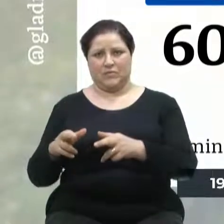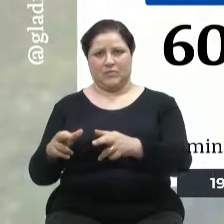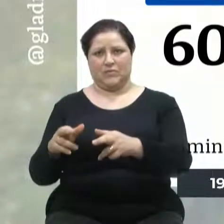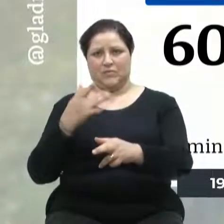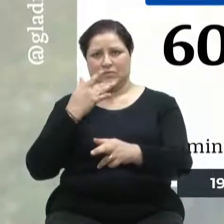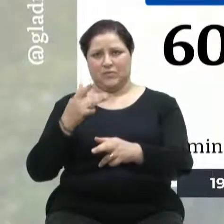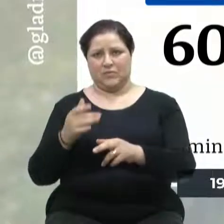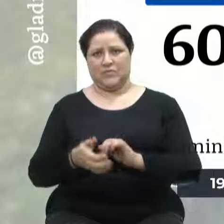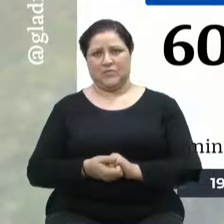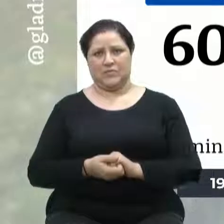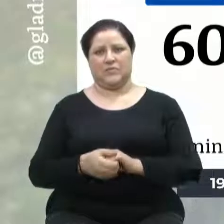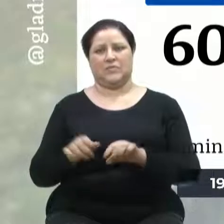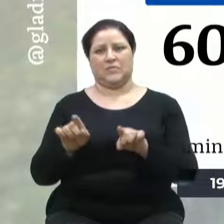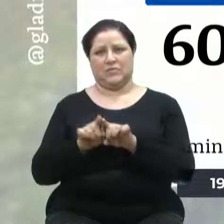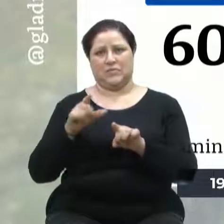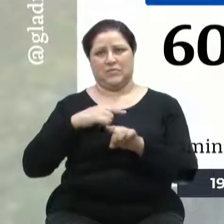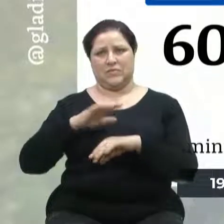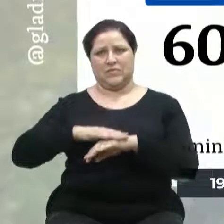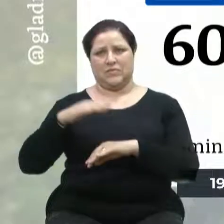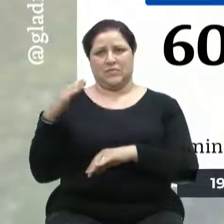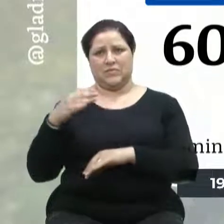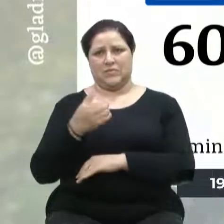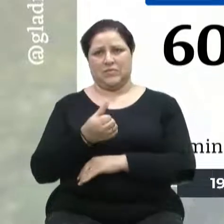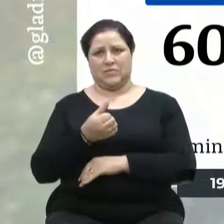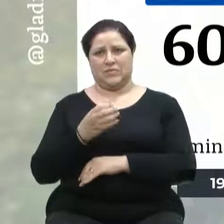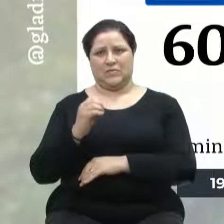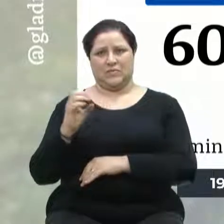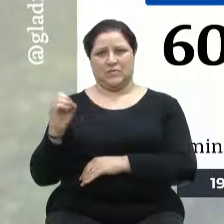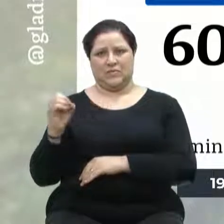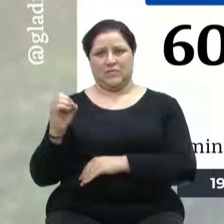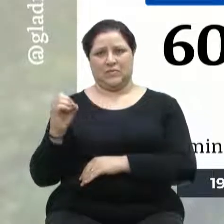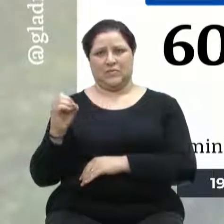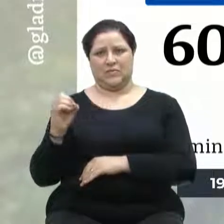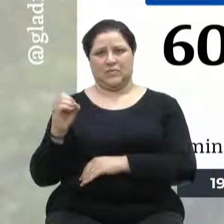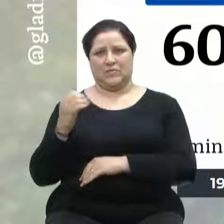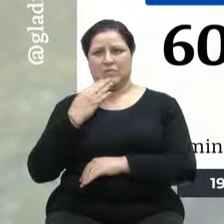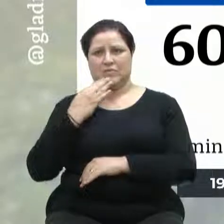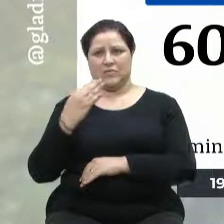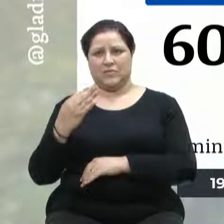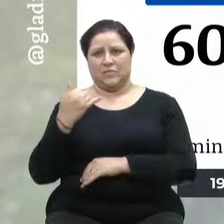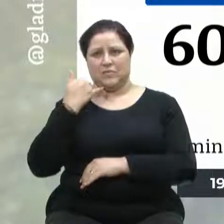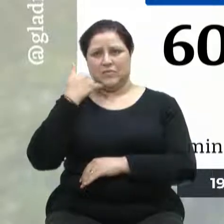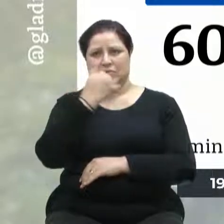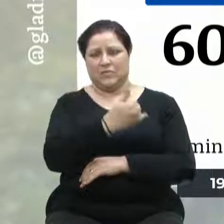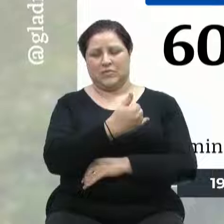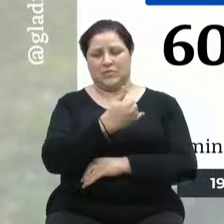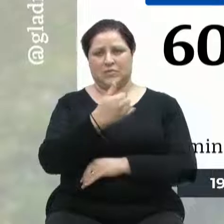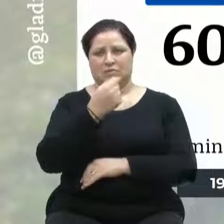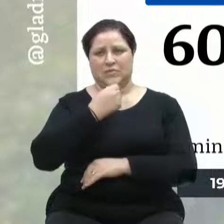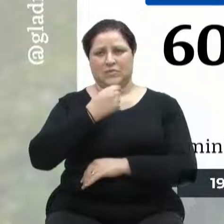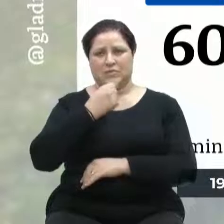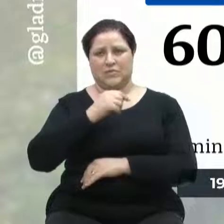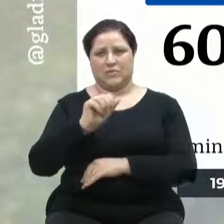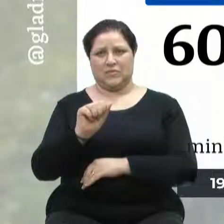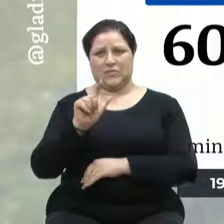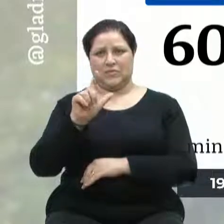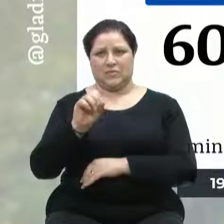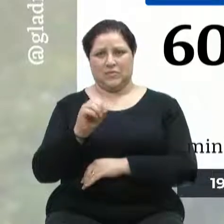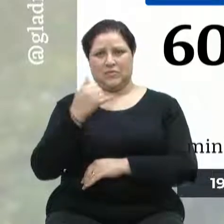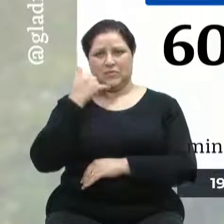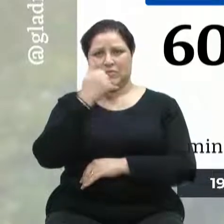Nós temos mais de 600 pedidos ao ano de alocaxias, que são feitos diretamente